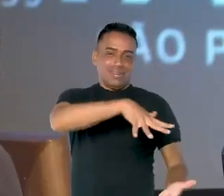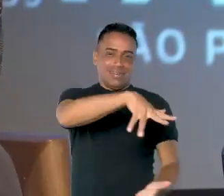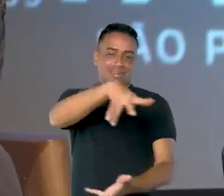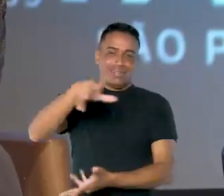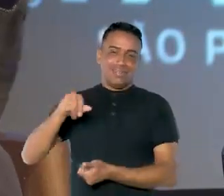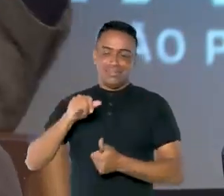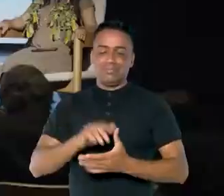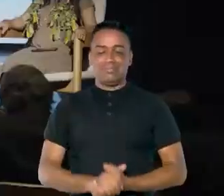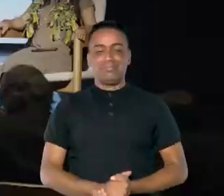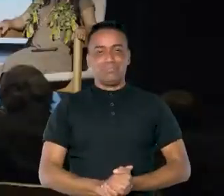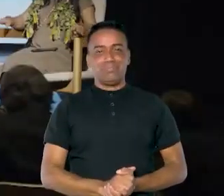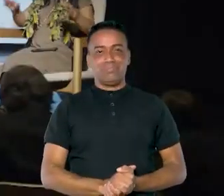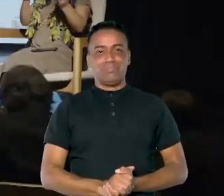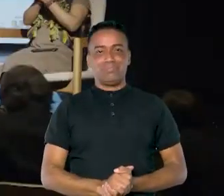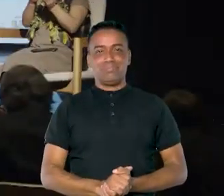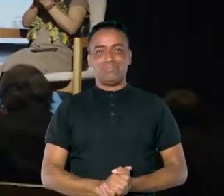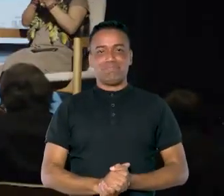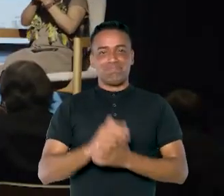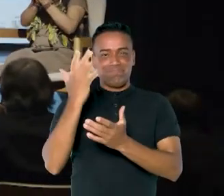agora.